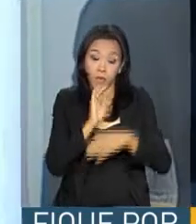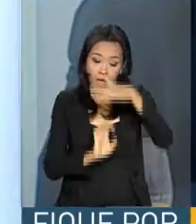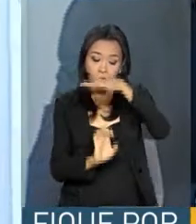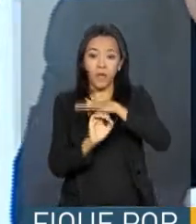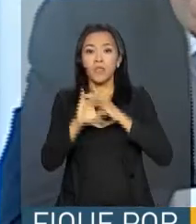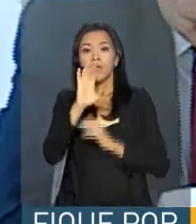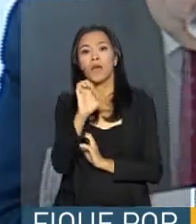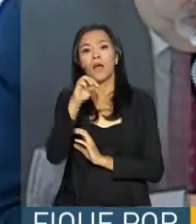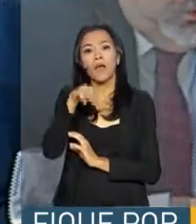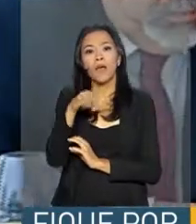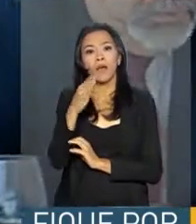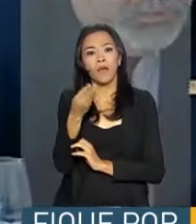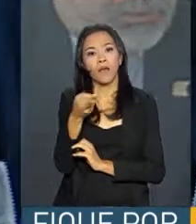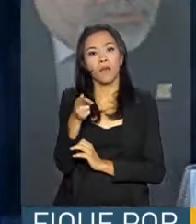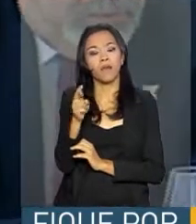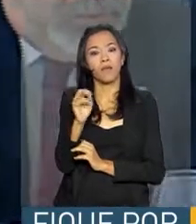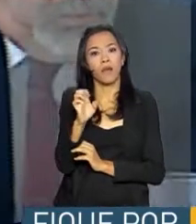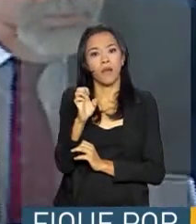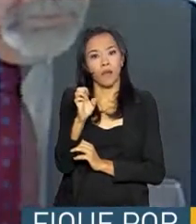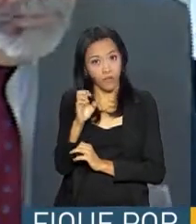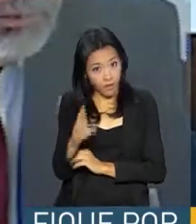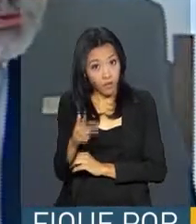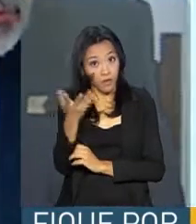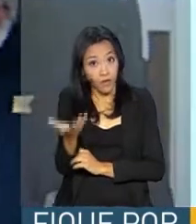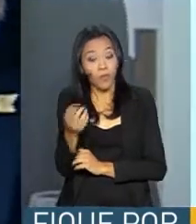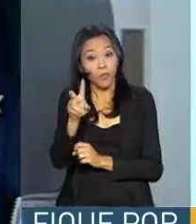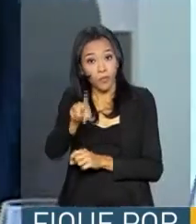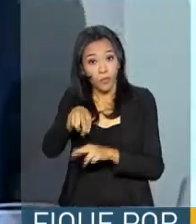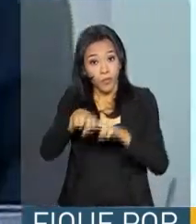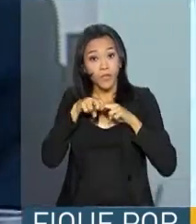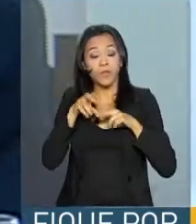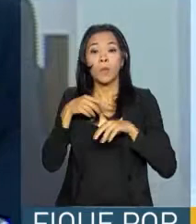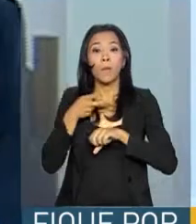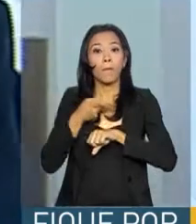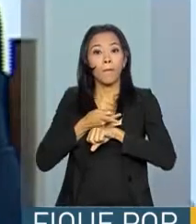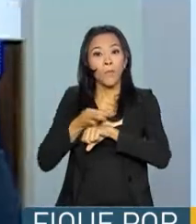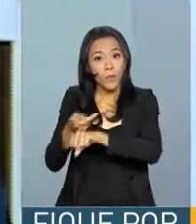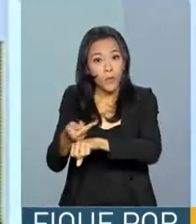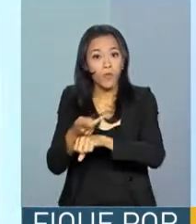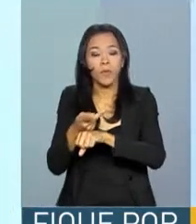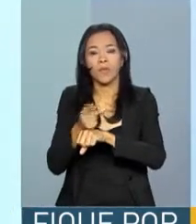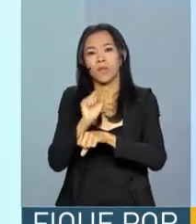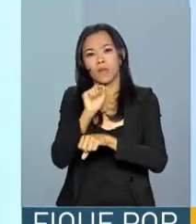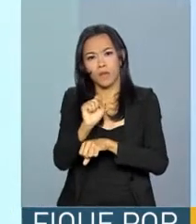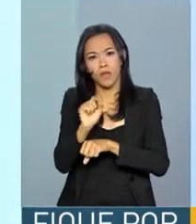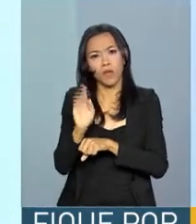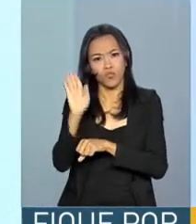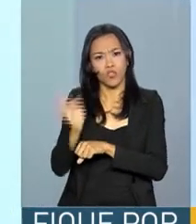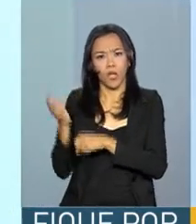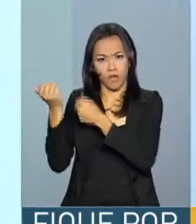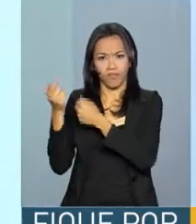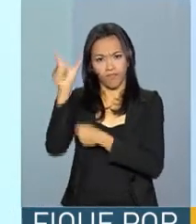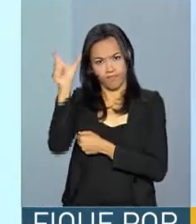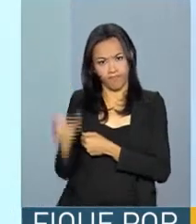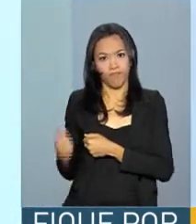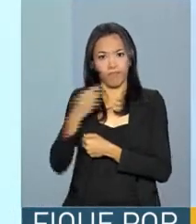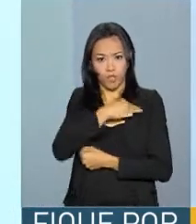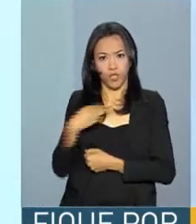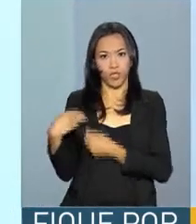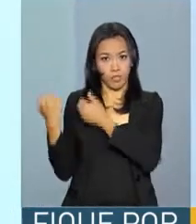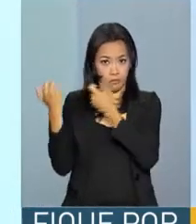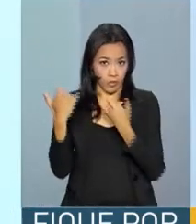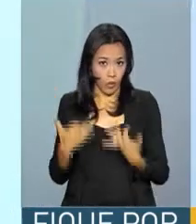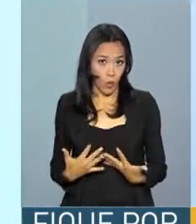plano nacional e no plano internacional. É por isso que se procura a Embraer. Mas, como bem disse o ministro da Defesa, não há a